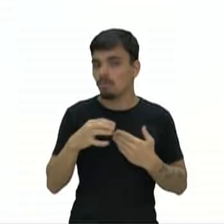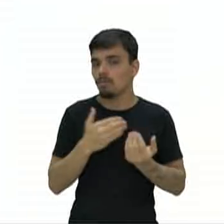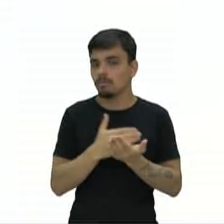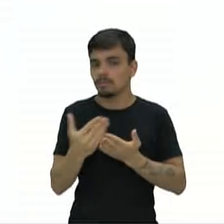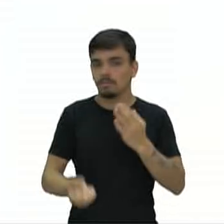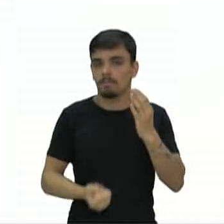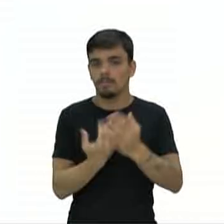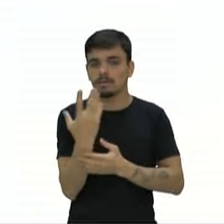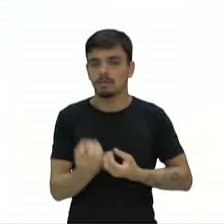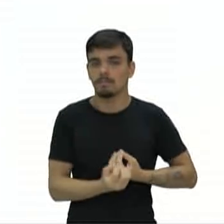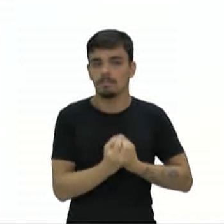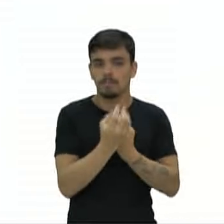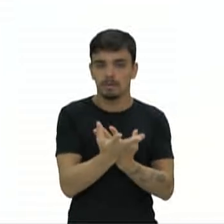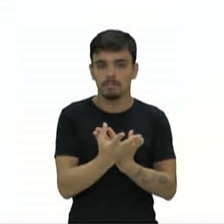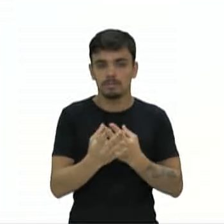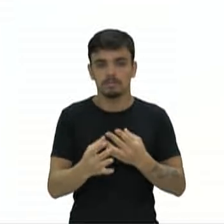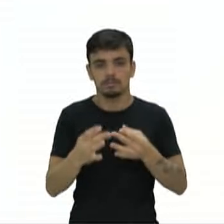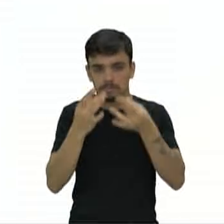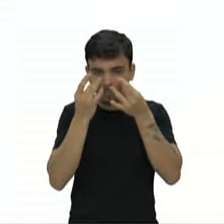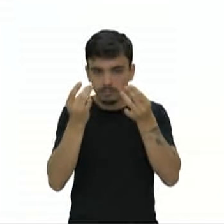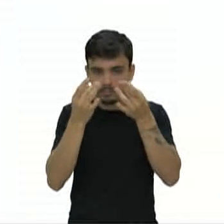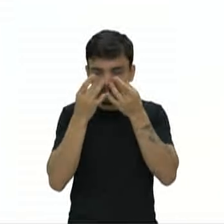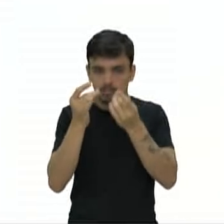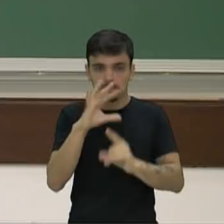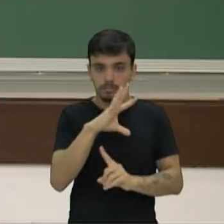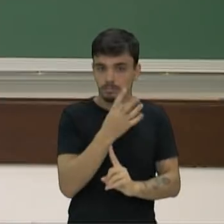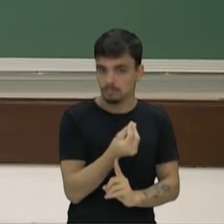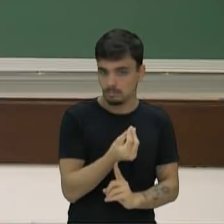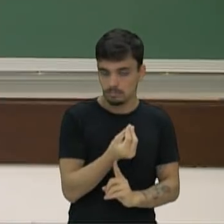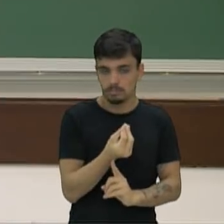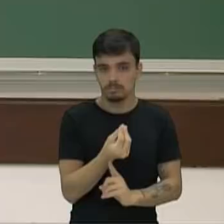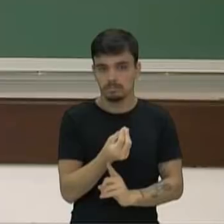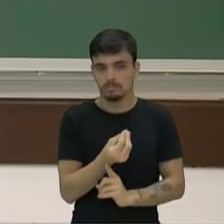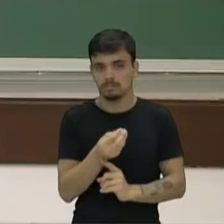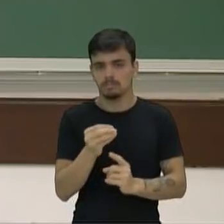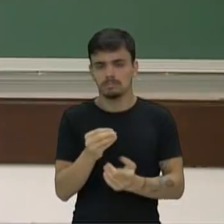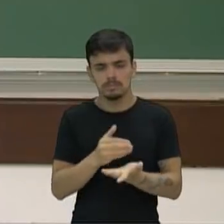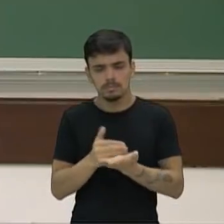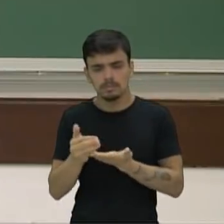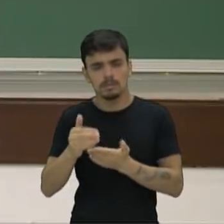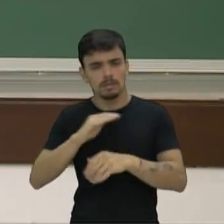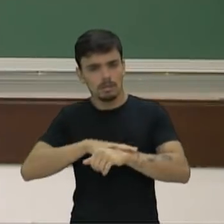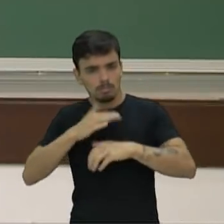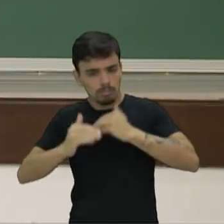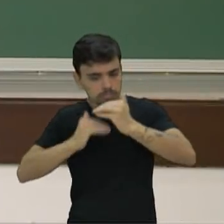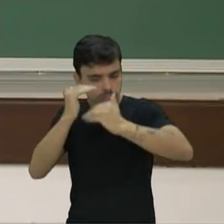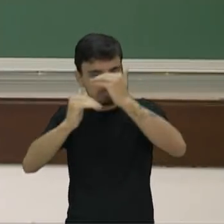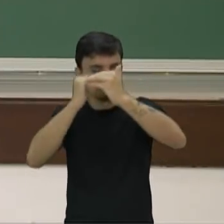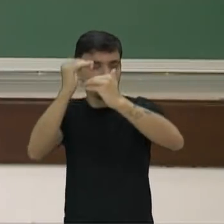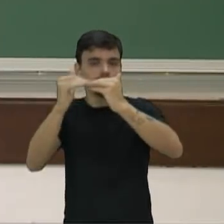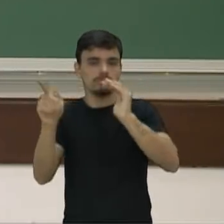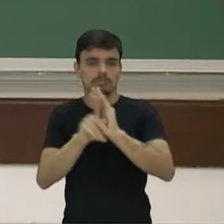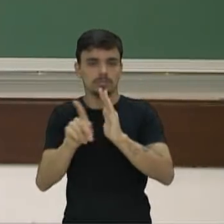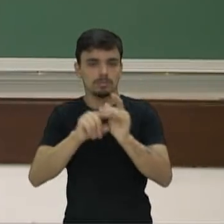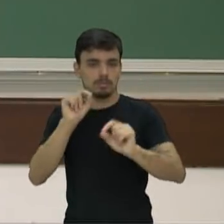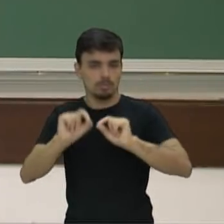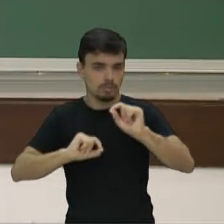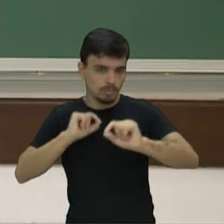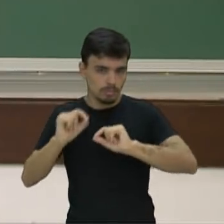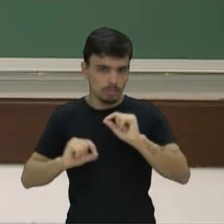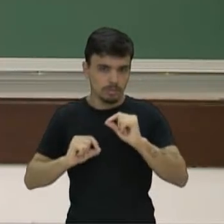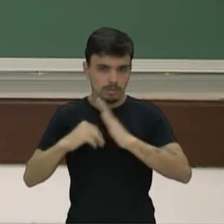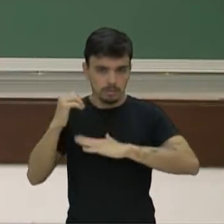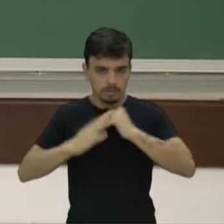primeiras expressões teatrais, artísticas. Com o tempo, isso evolui, né, para a construção